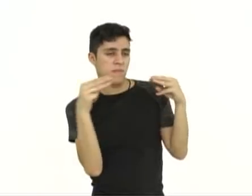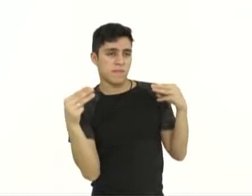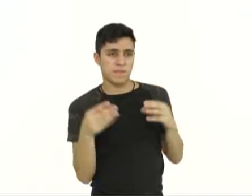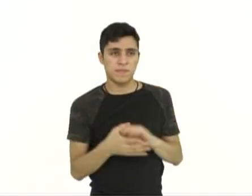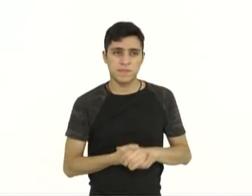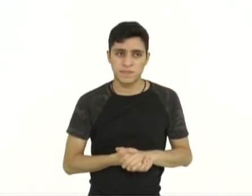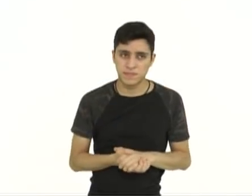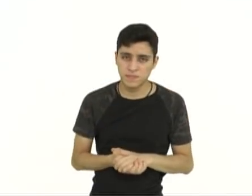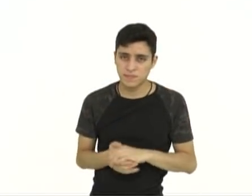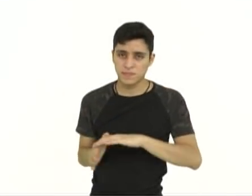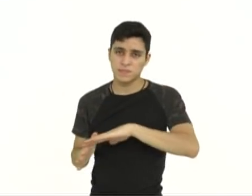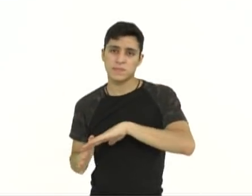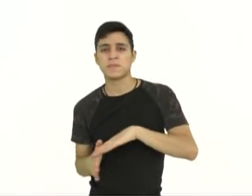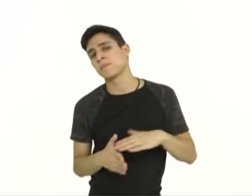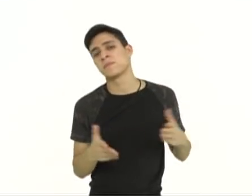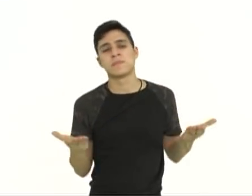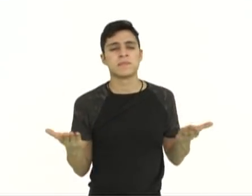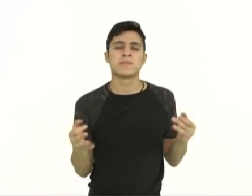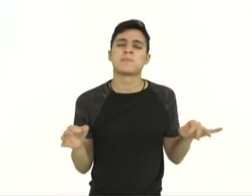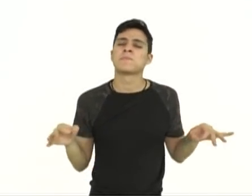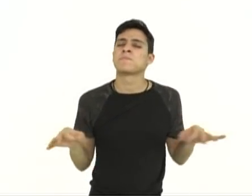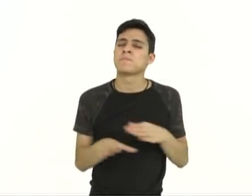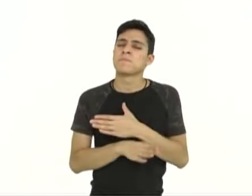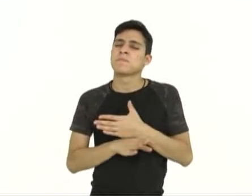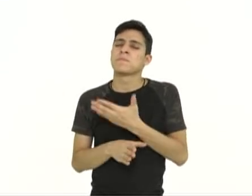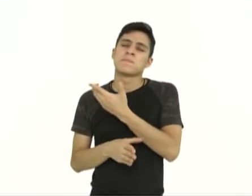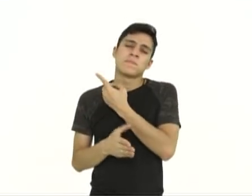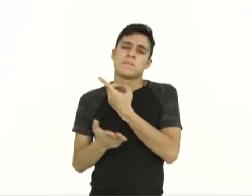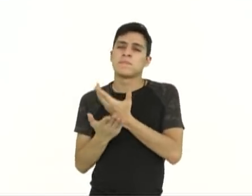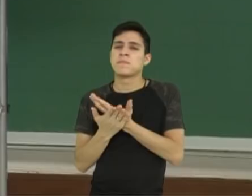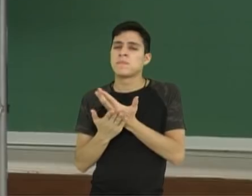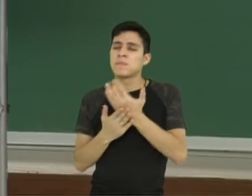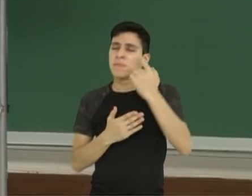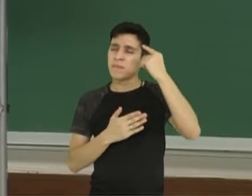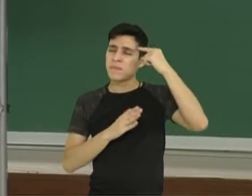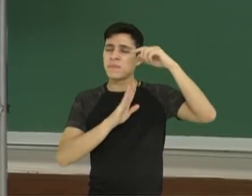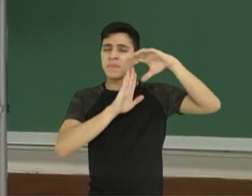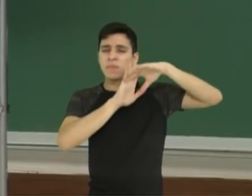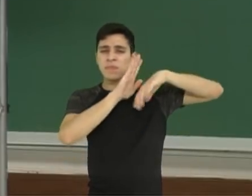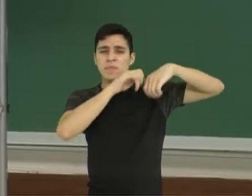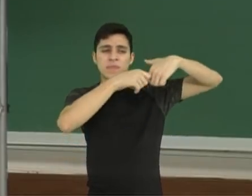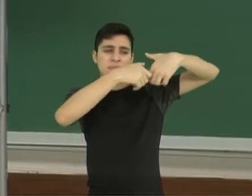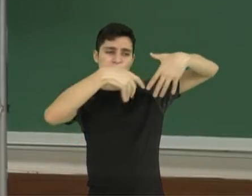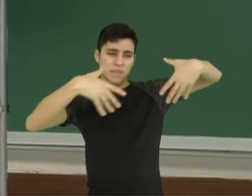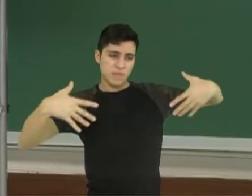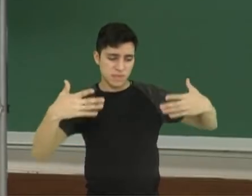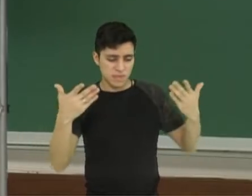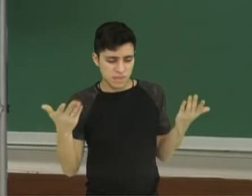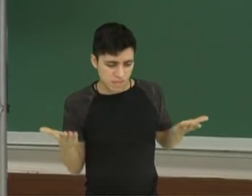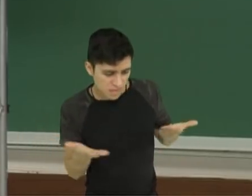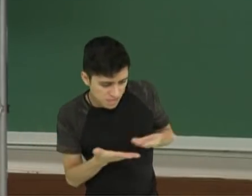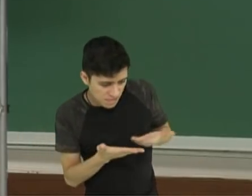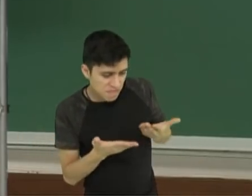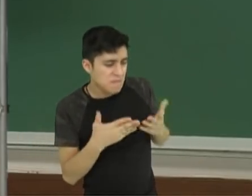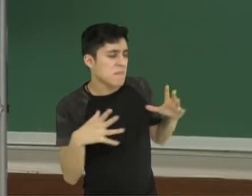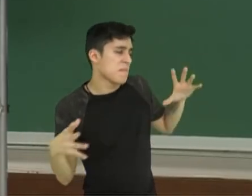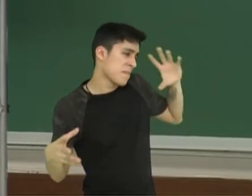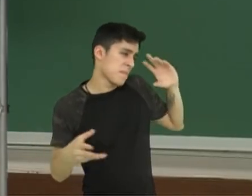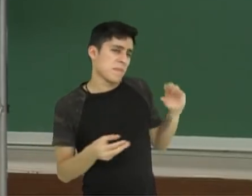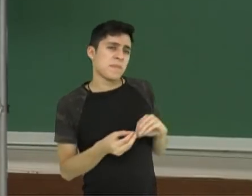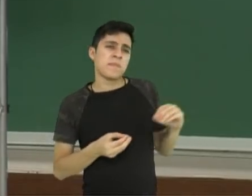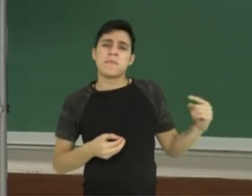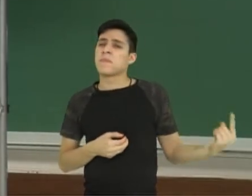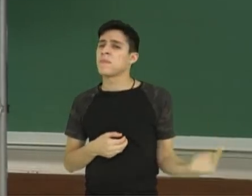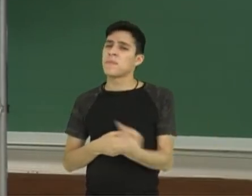agora a gente vai encerrando essa aula de hoje com um mapa conceitual. Tudo o que nós vimos hoje está representado aqui. Eu